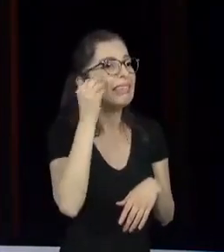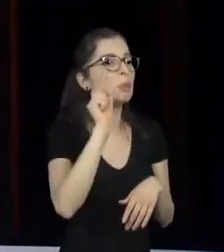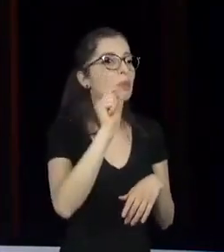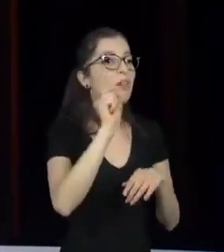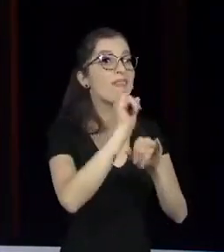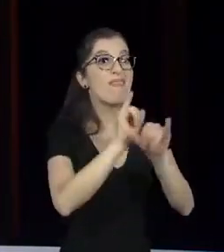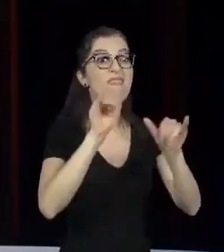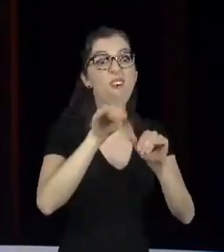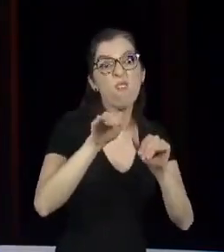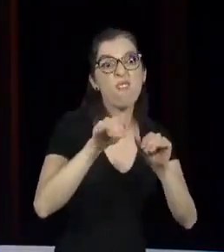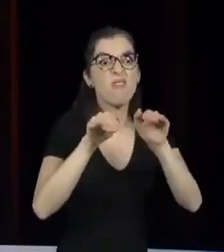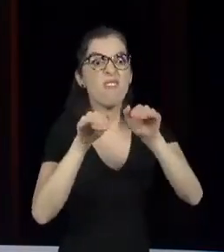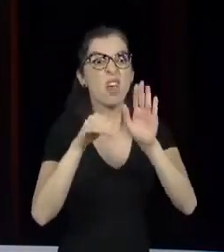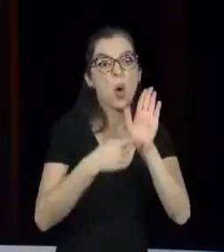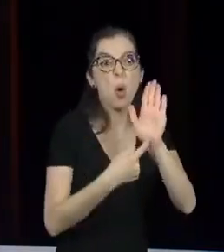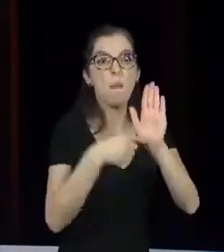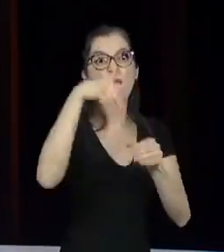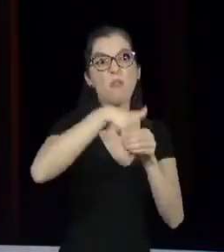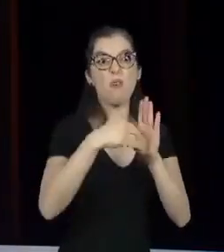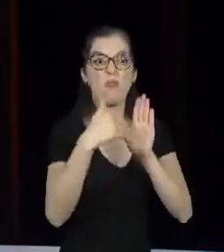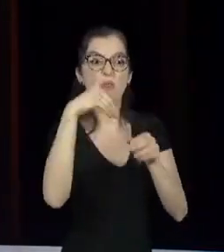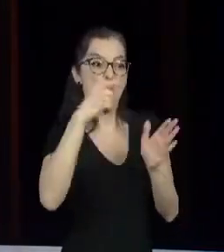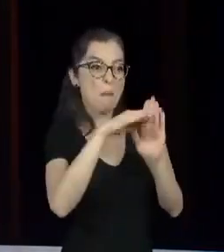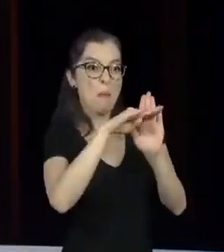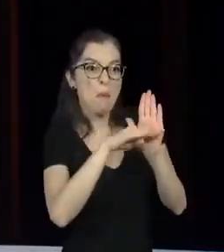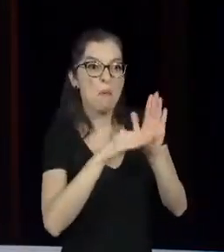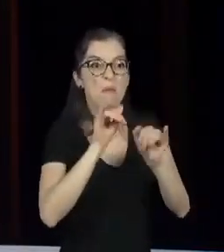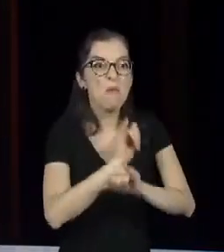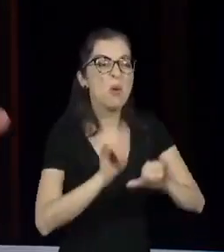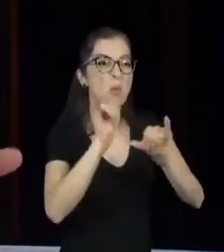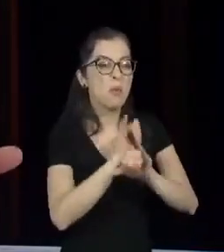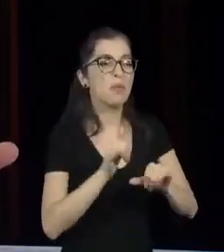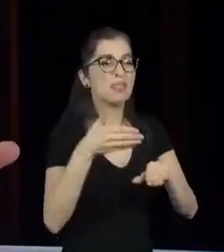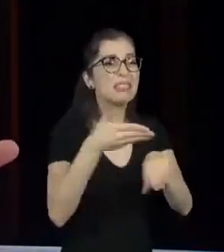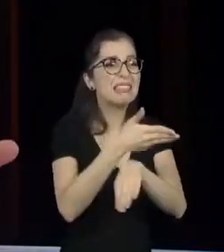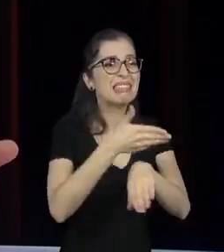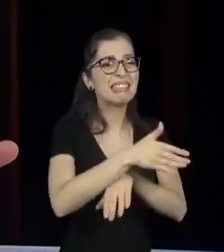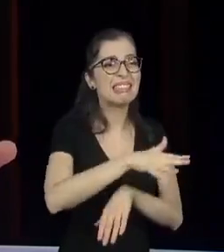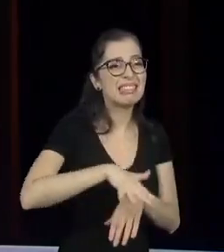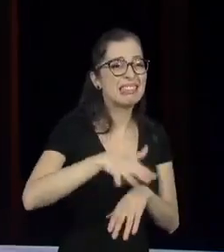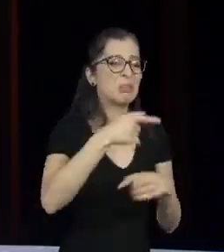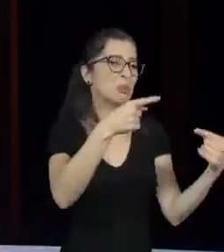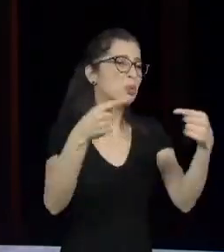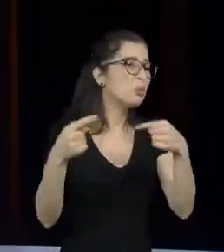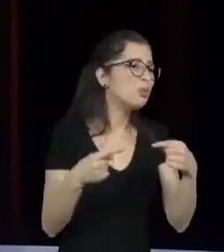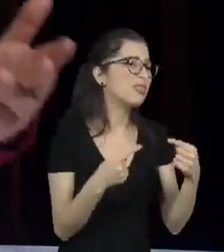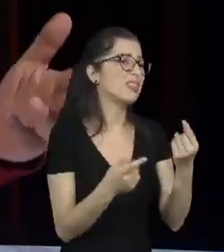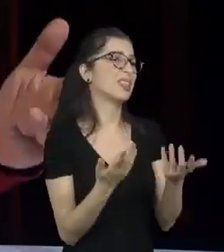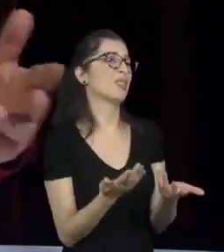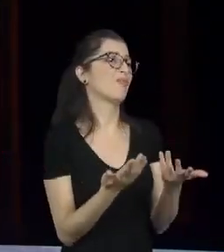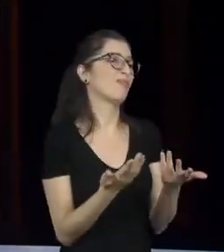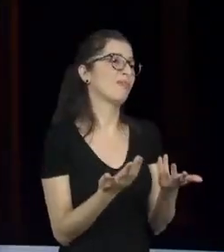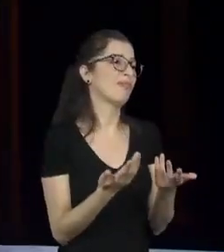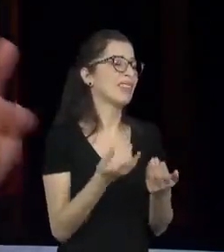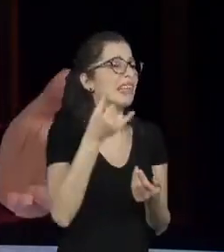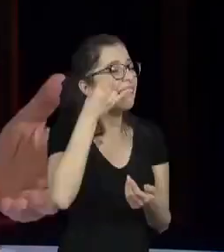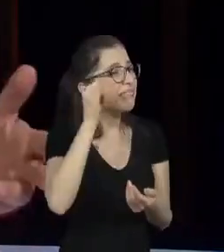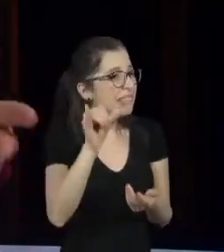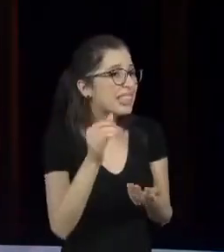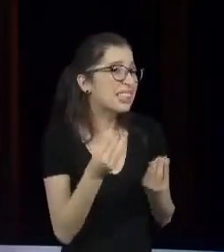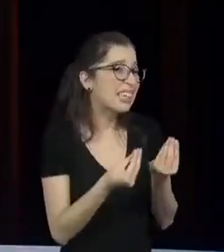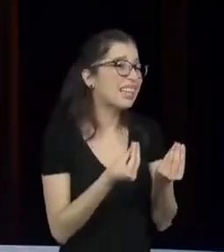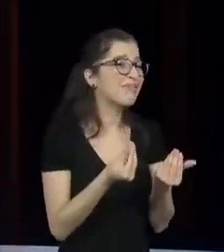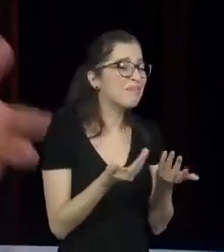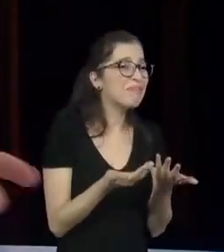falando dos seus candidatos? Como participar da vida política sem acabar em fake